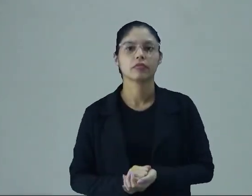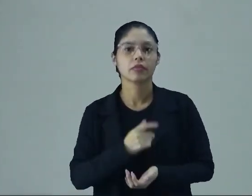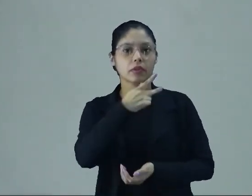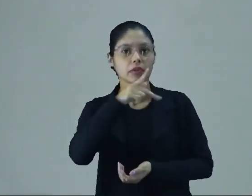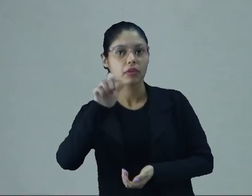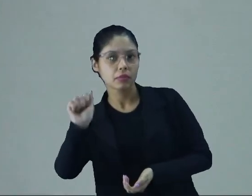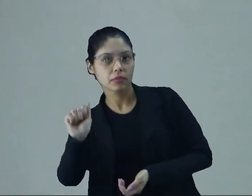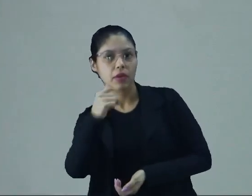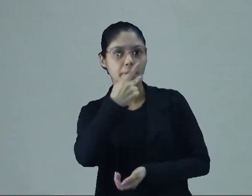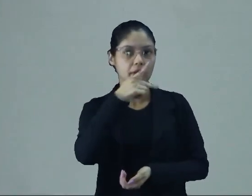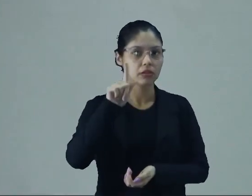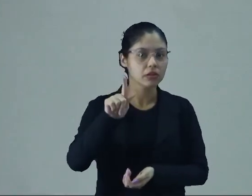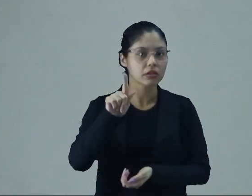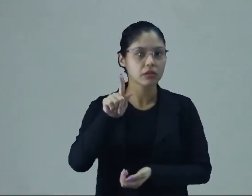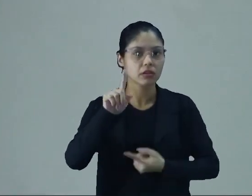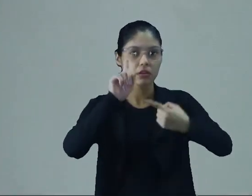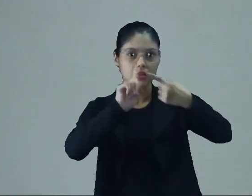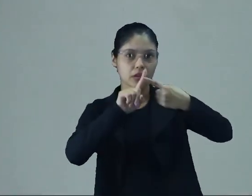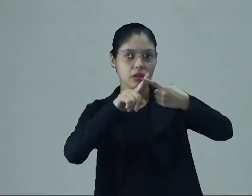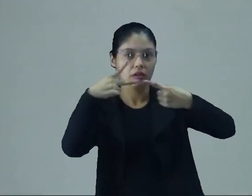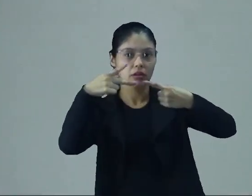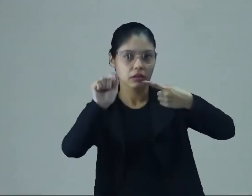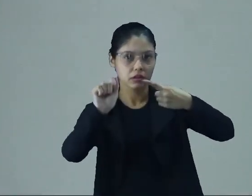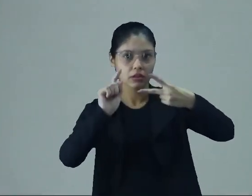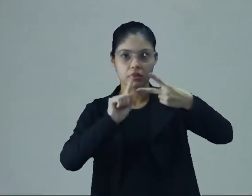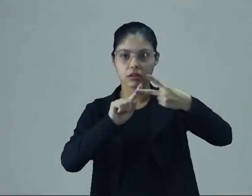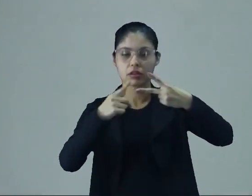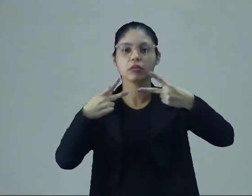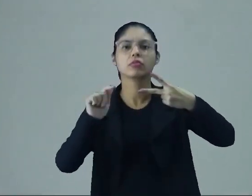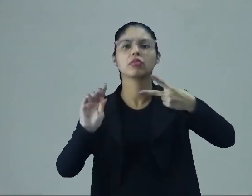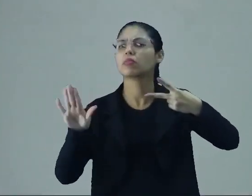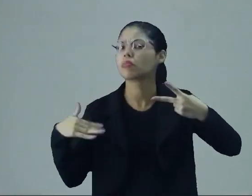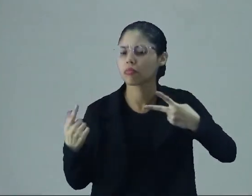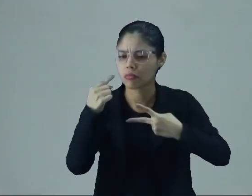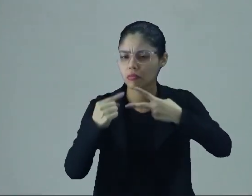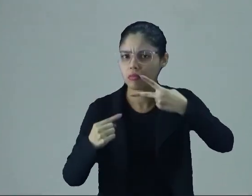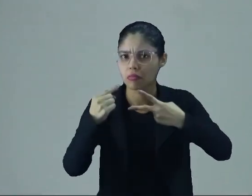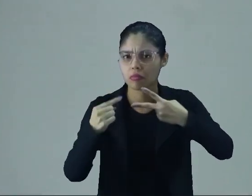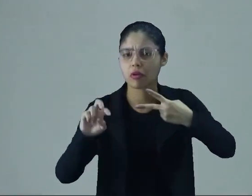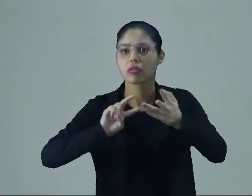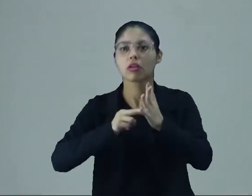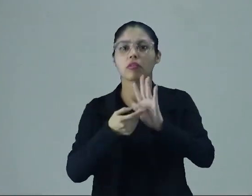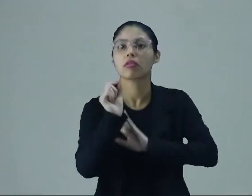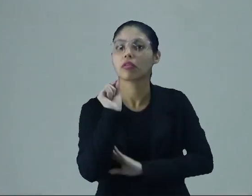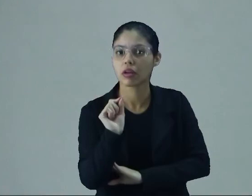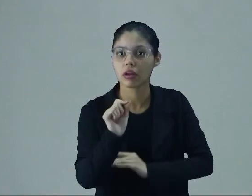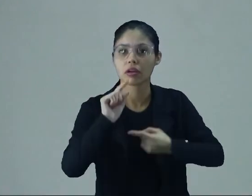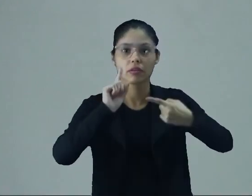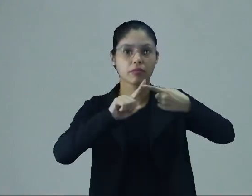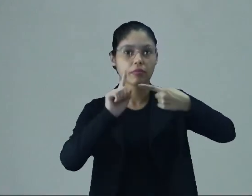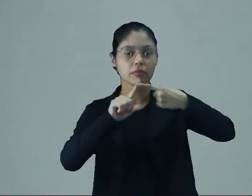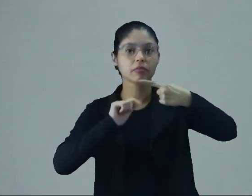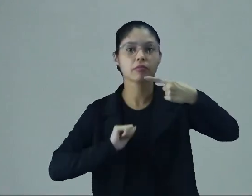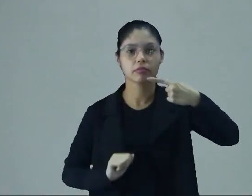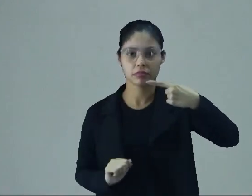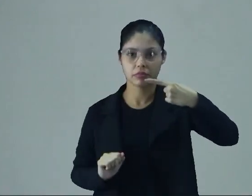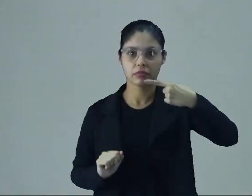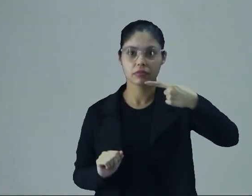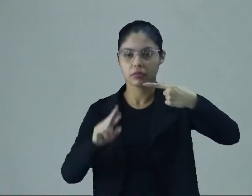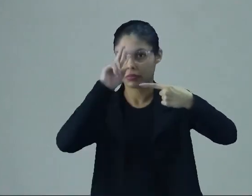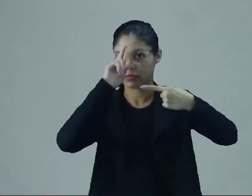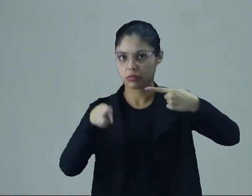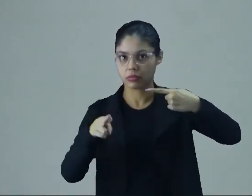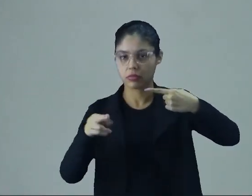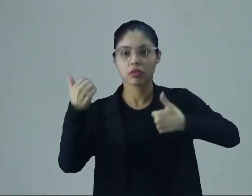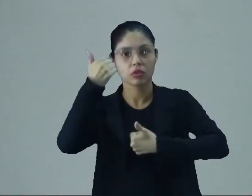é PA, quando é que é PG? Quando é que é PA, quando é que é PG? Então, o que significa isso? PA, a